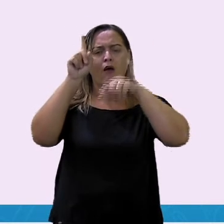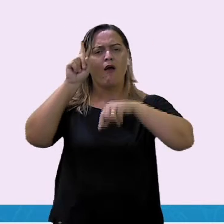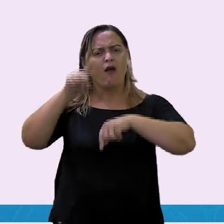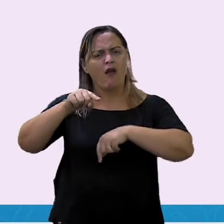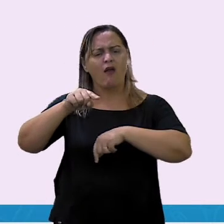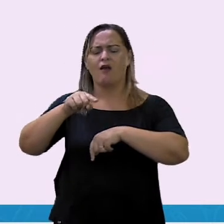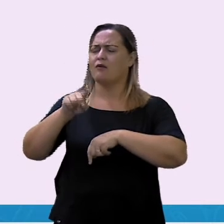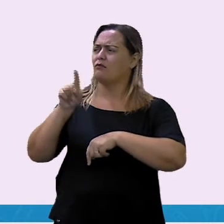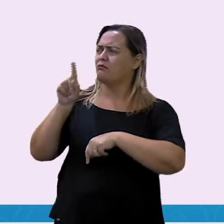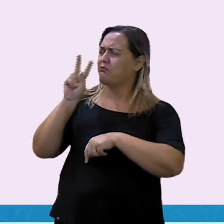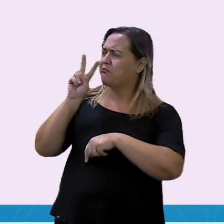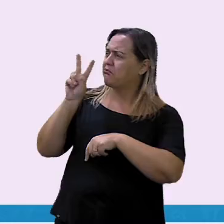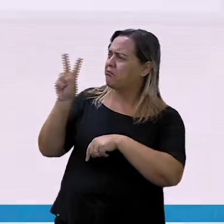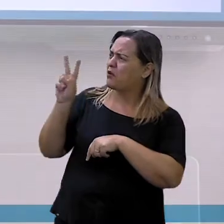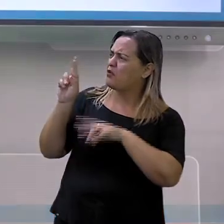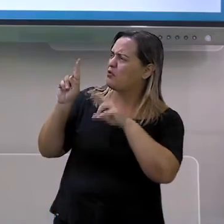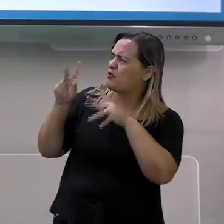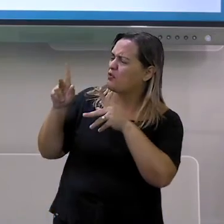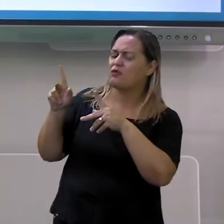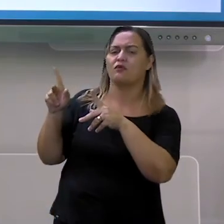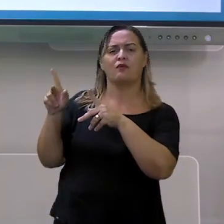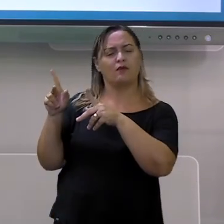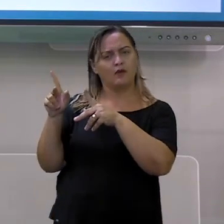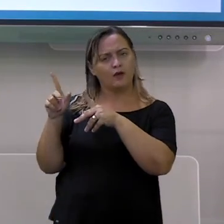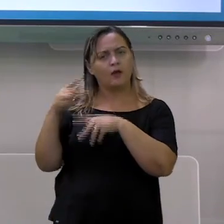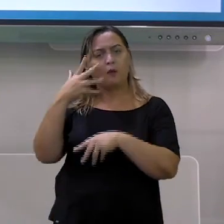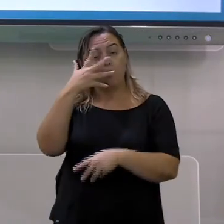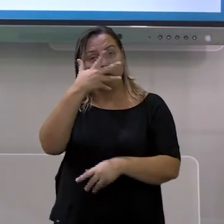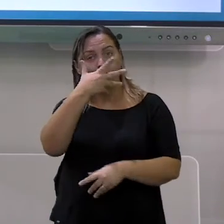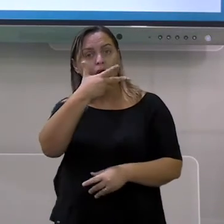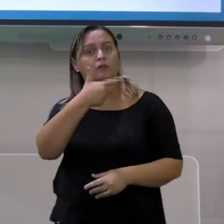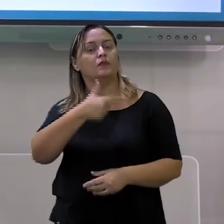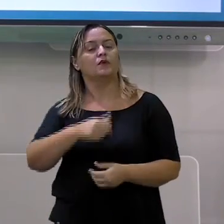Ele estava à frente do seu tempo.